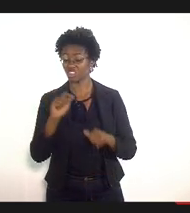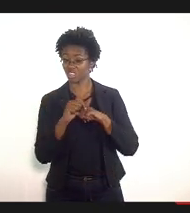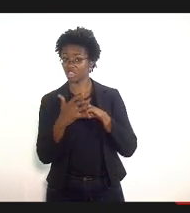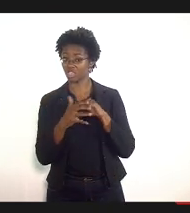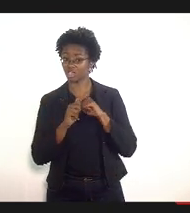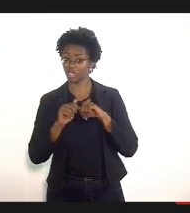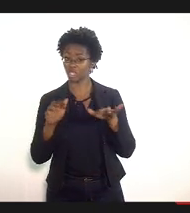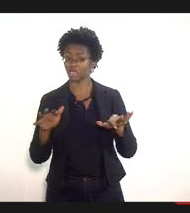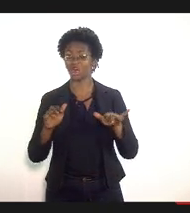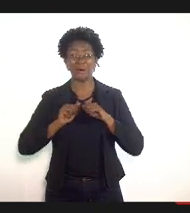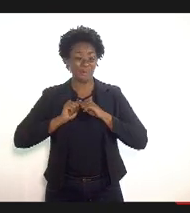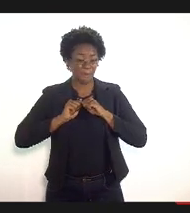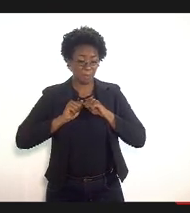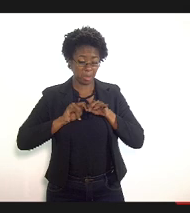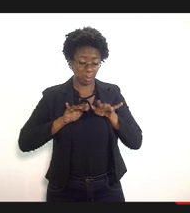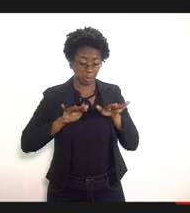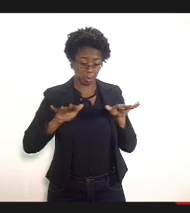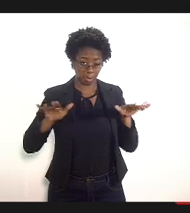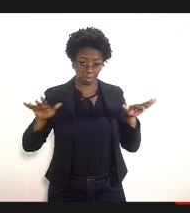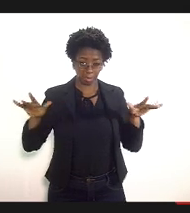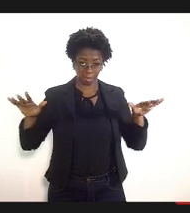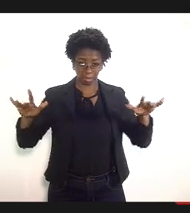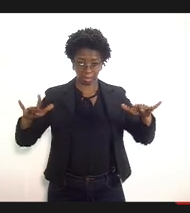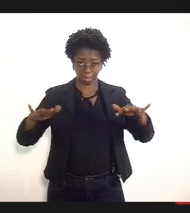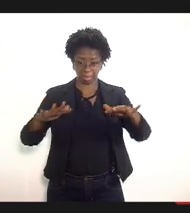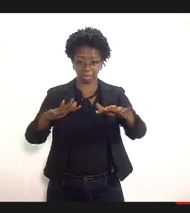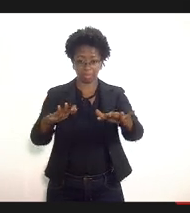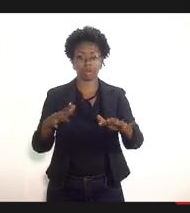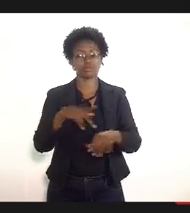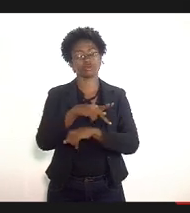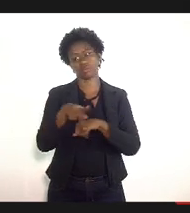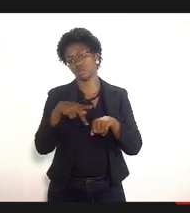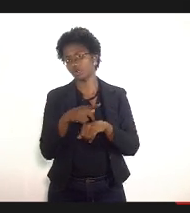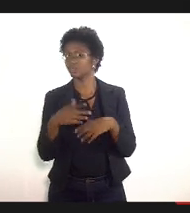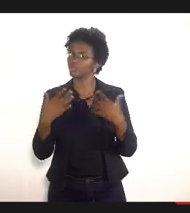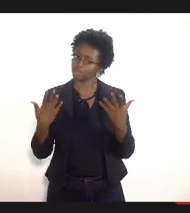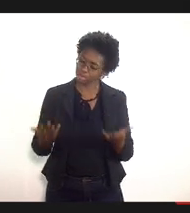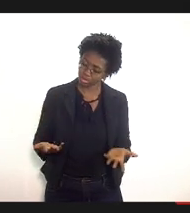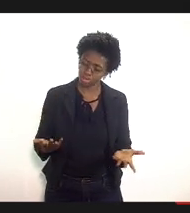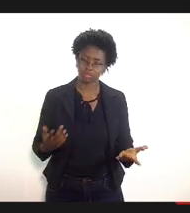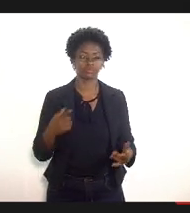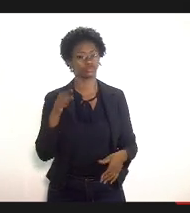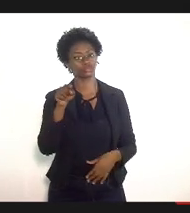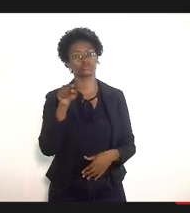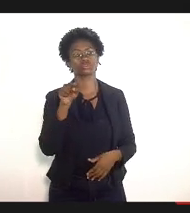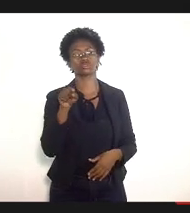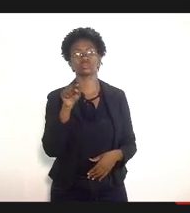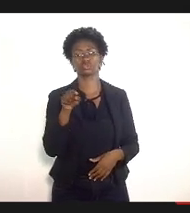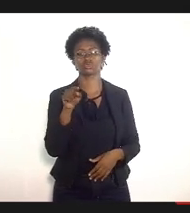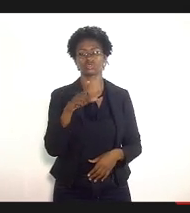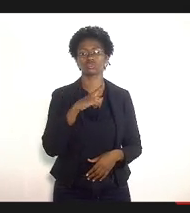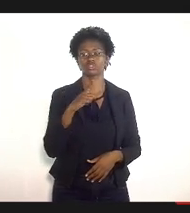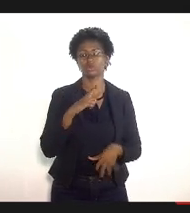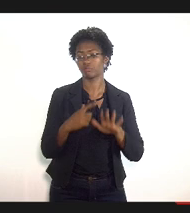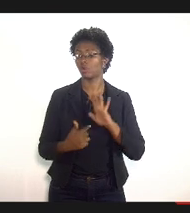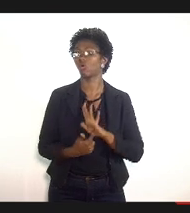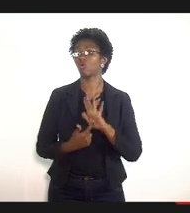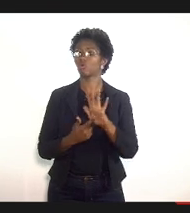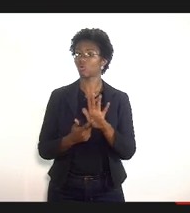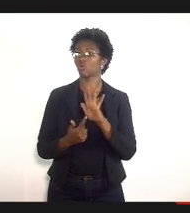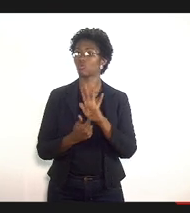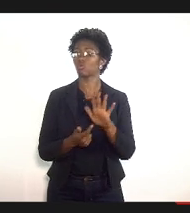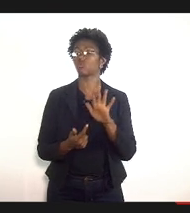se disseminasse pelo país, né? E isso está sendo apontado